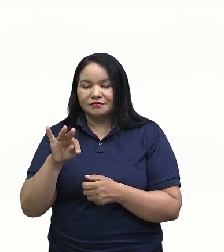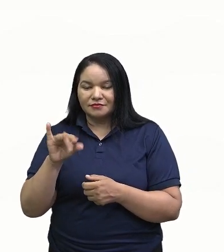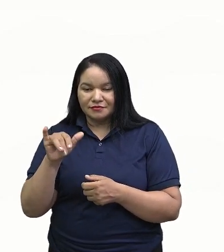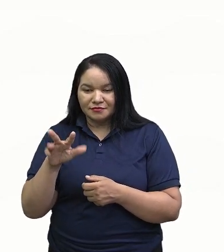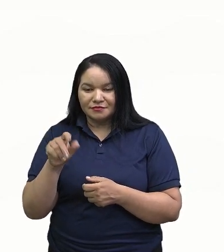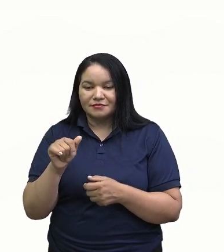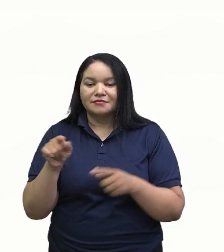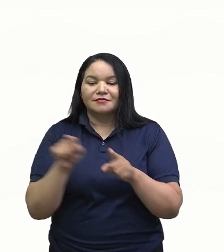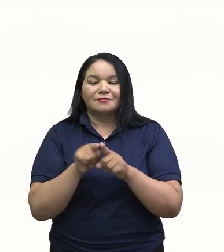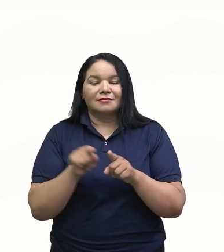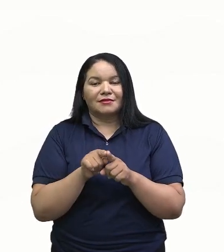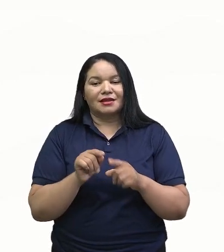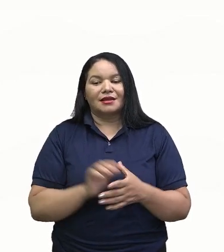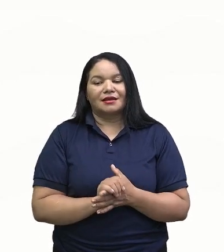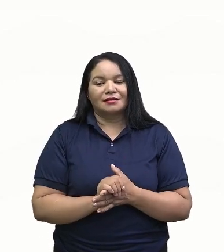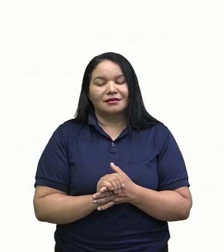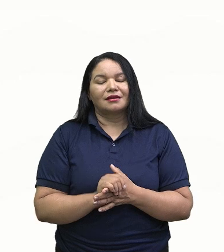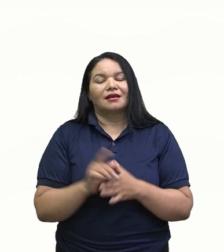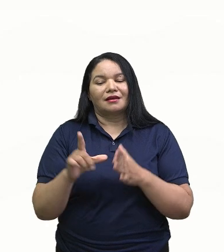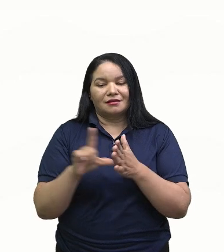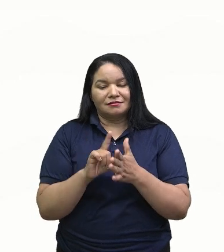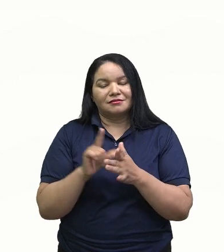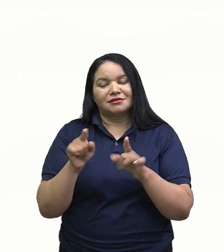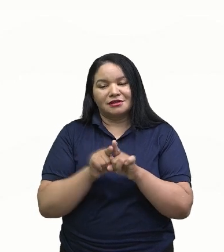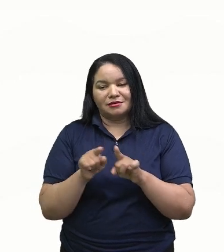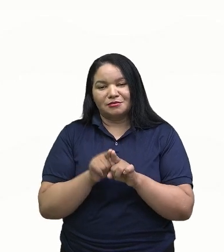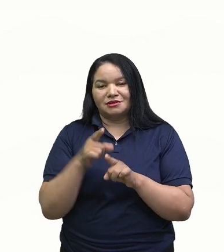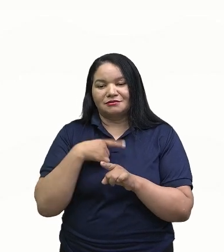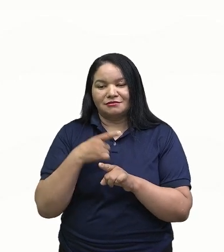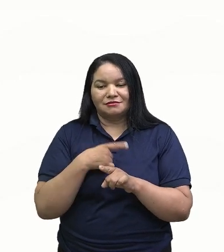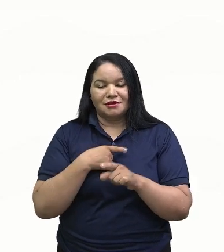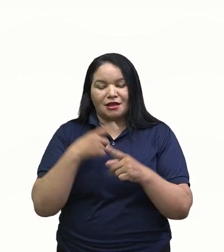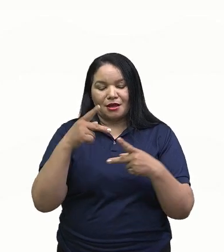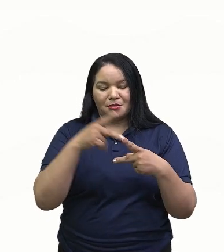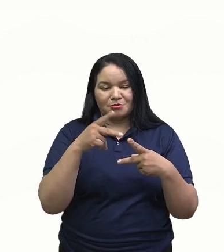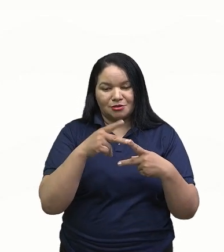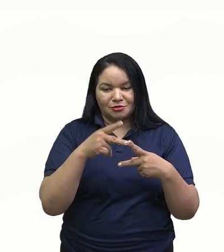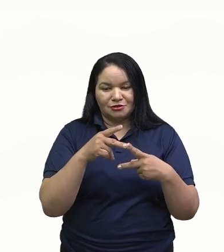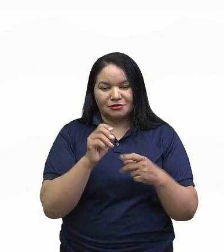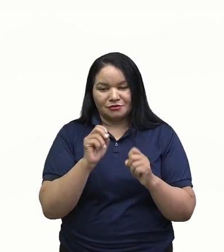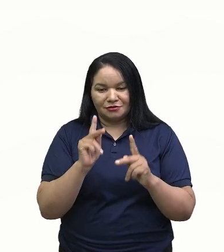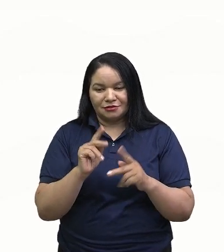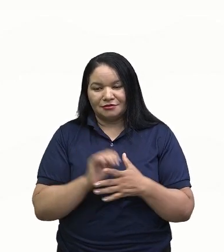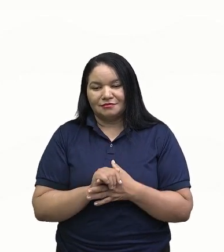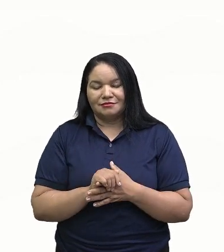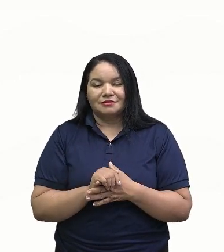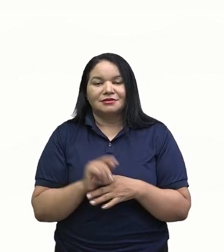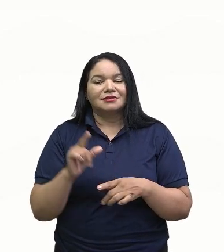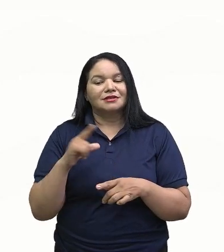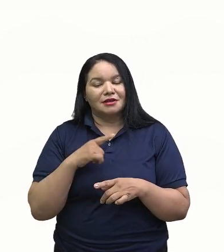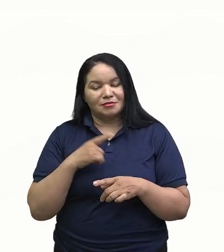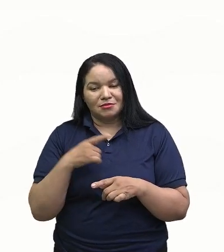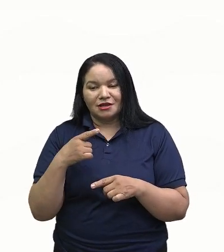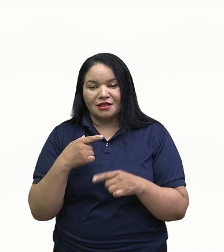dessas locuções, também haverá a preposição e haverá a